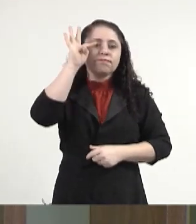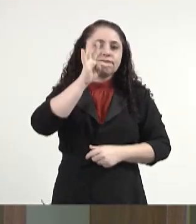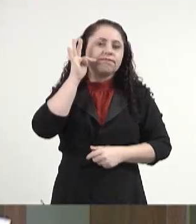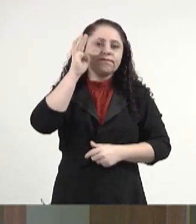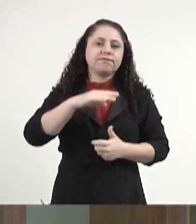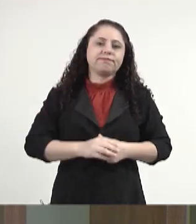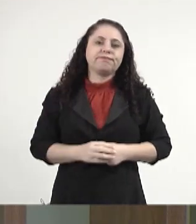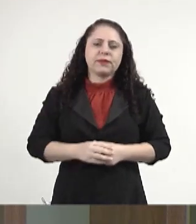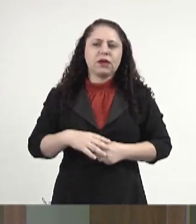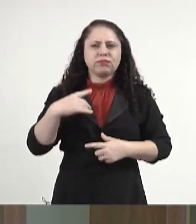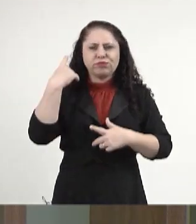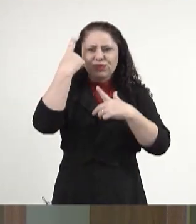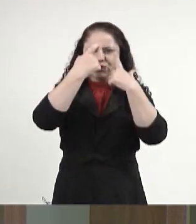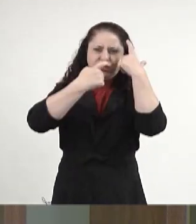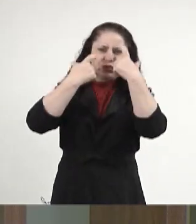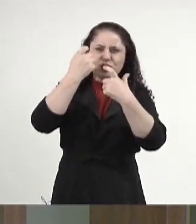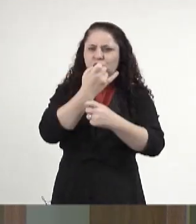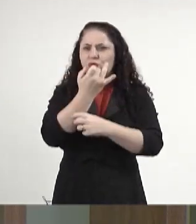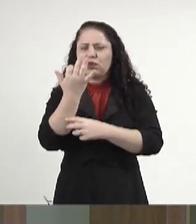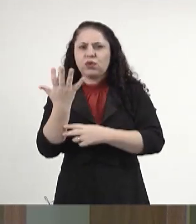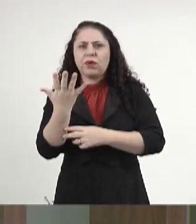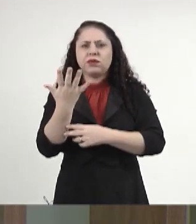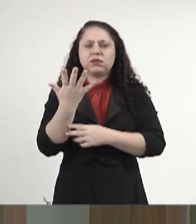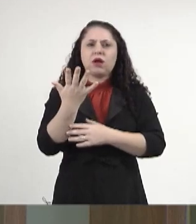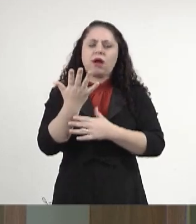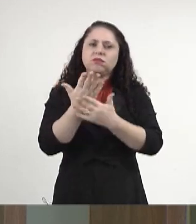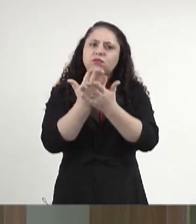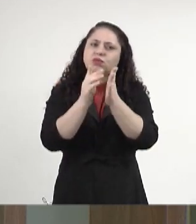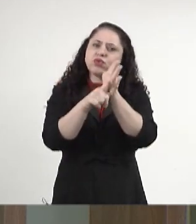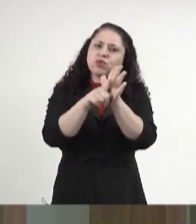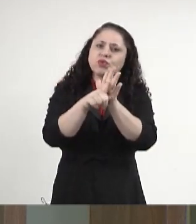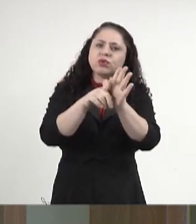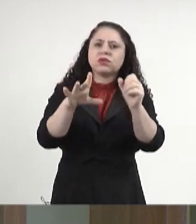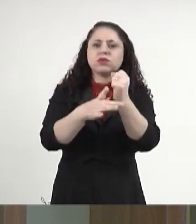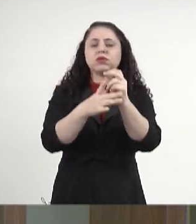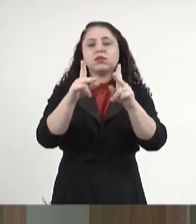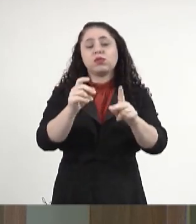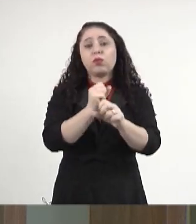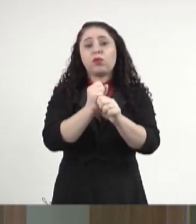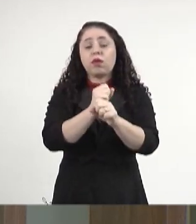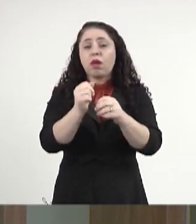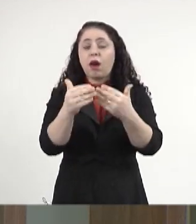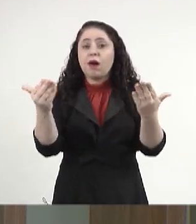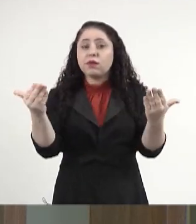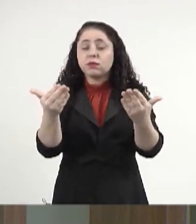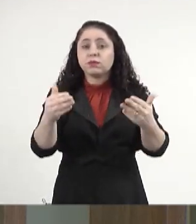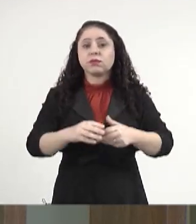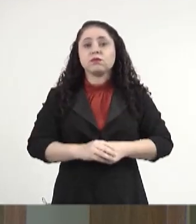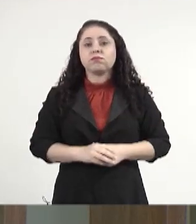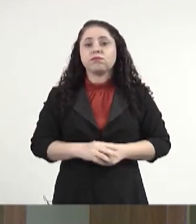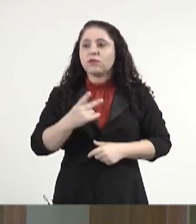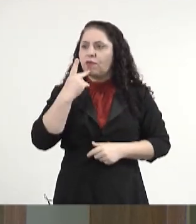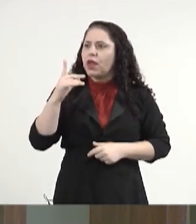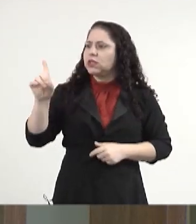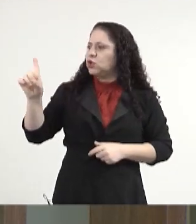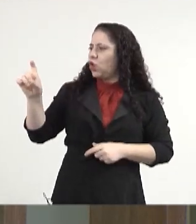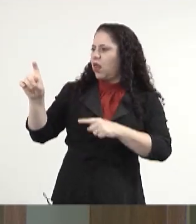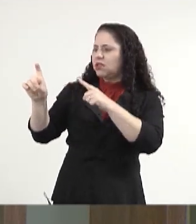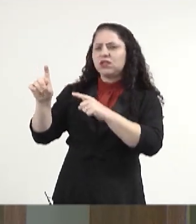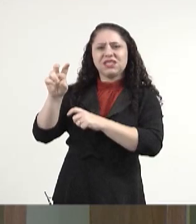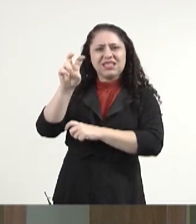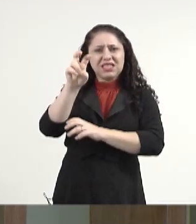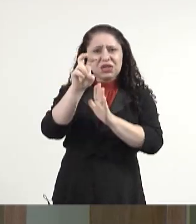realmente preocupantes. São números do Anuário Brasileiro de Segurança Pública desse ano e números que colocam a cidade de Dourados como